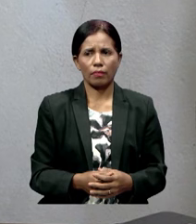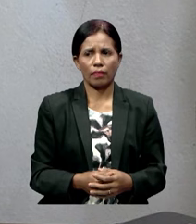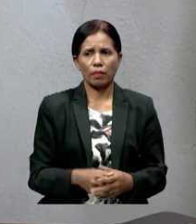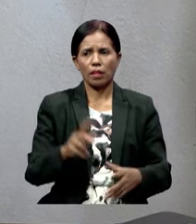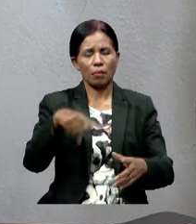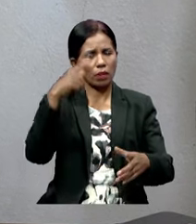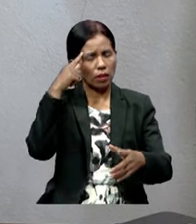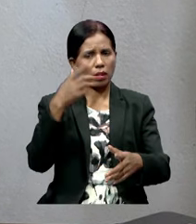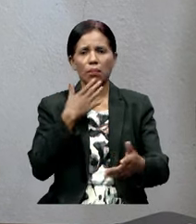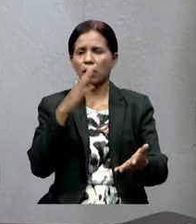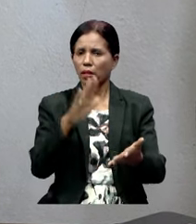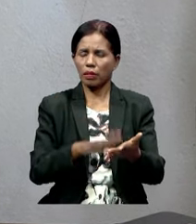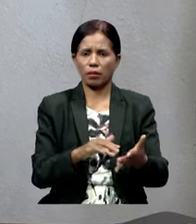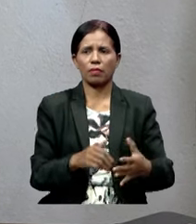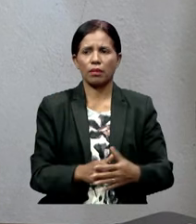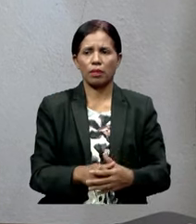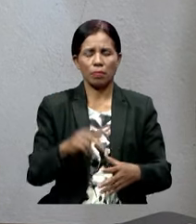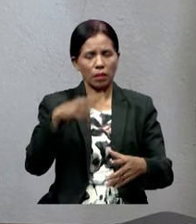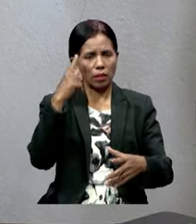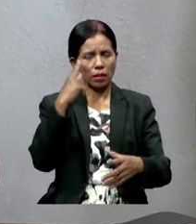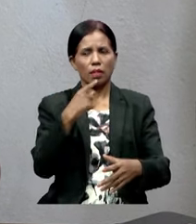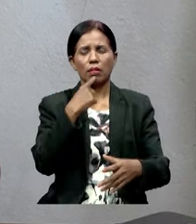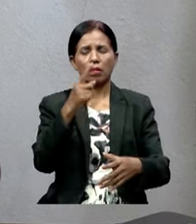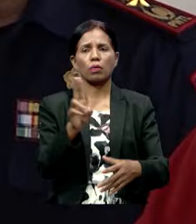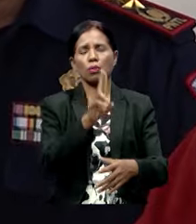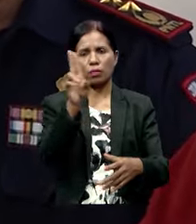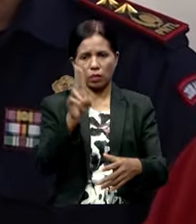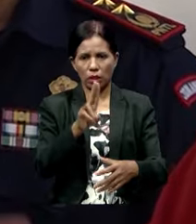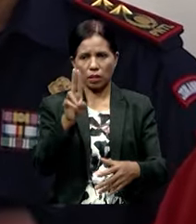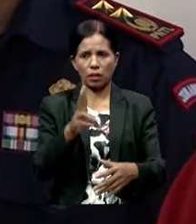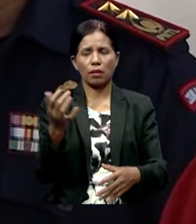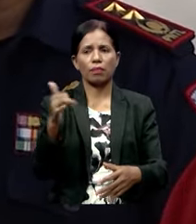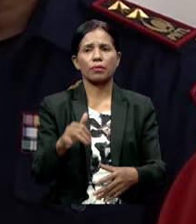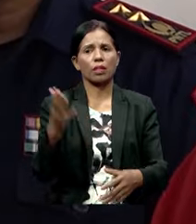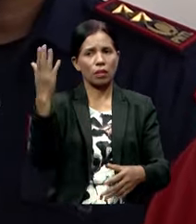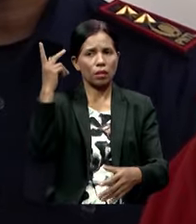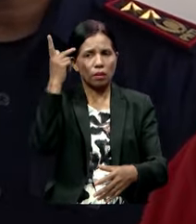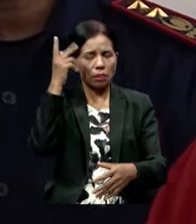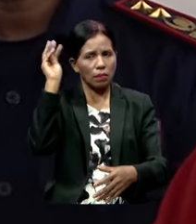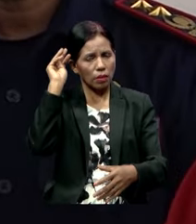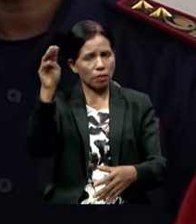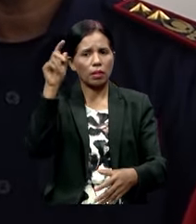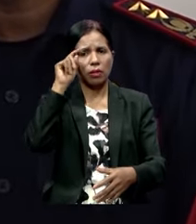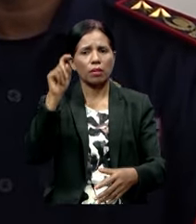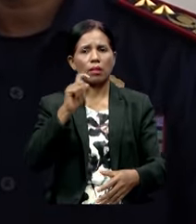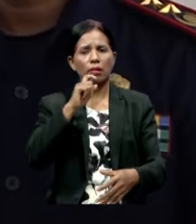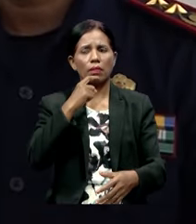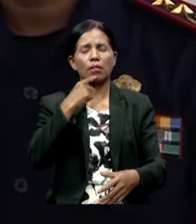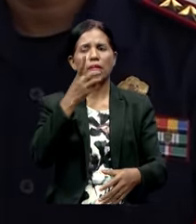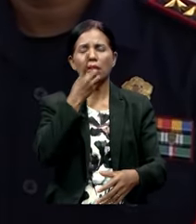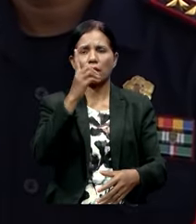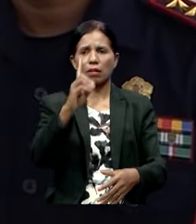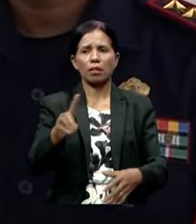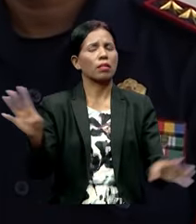politik ira ne beke la dia. Politik ira ne toa tena aproveita de. Antes ne primeiro ministro Kairala Sanana Guzmão declara